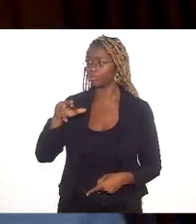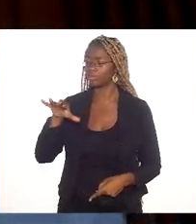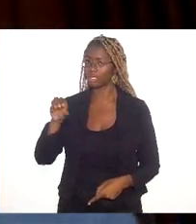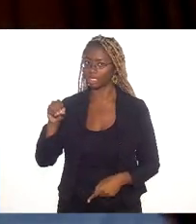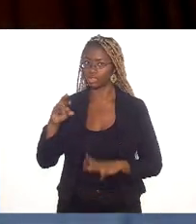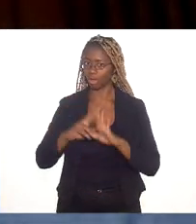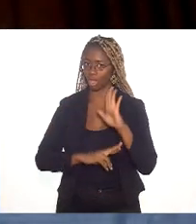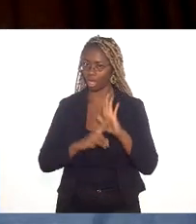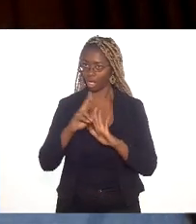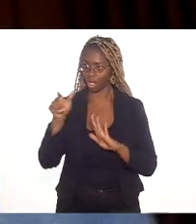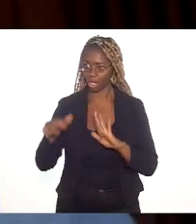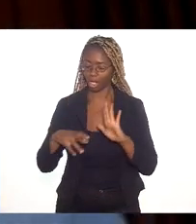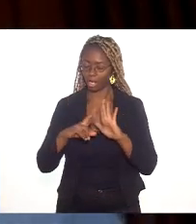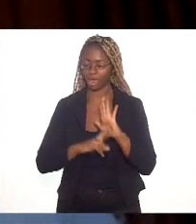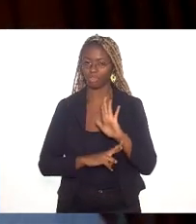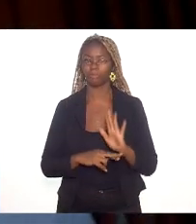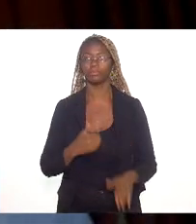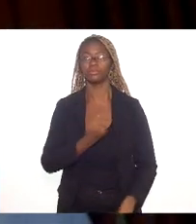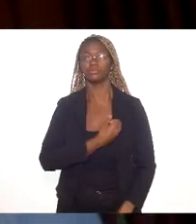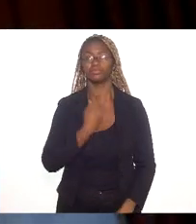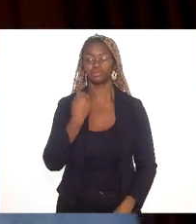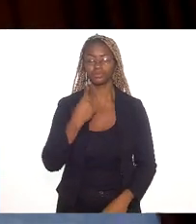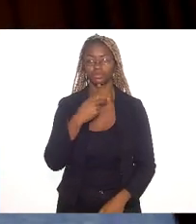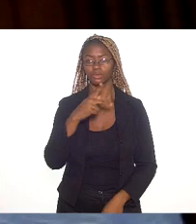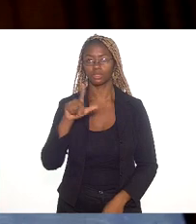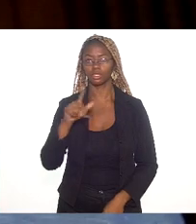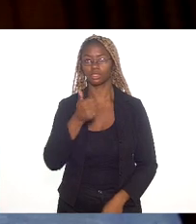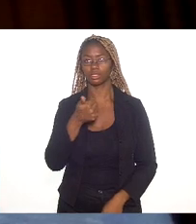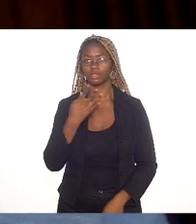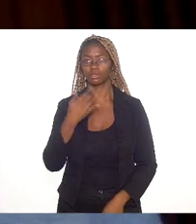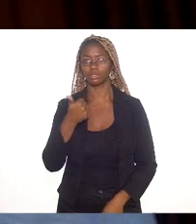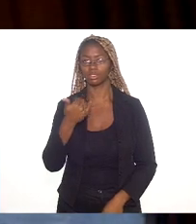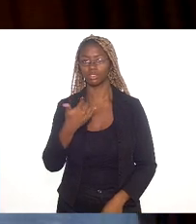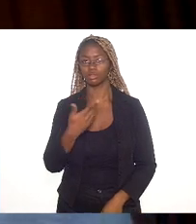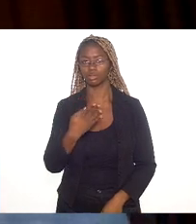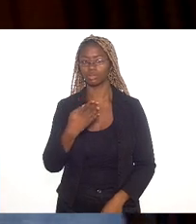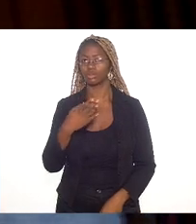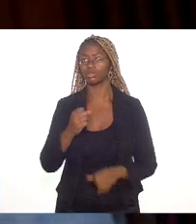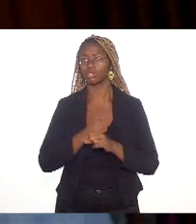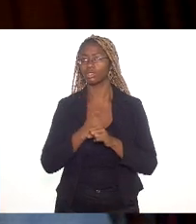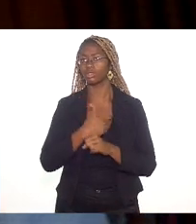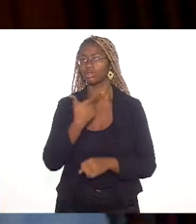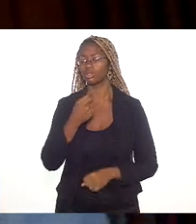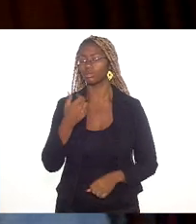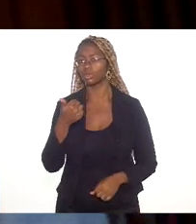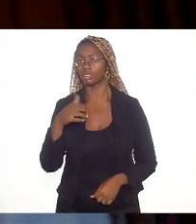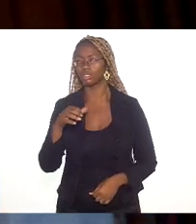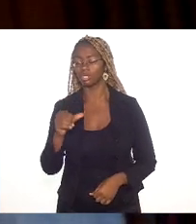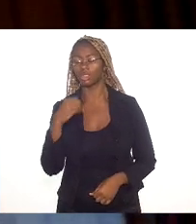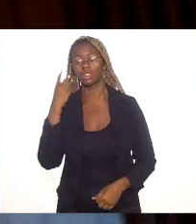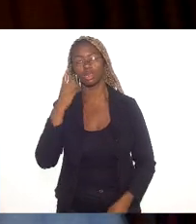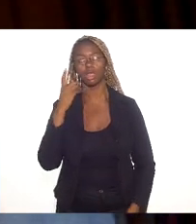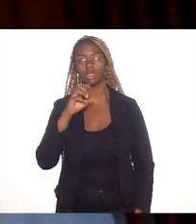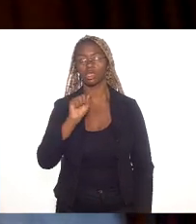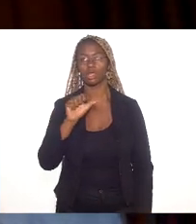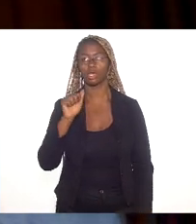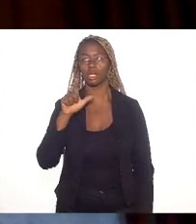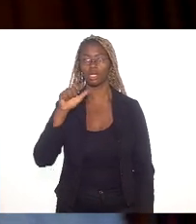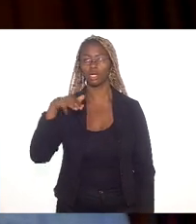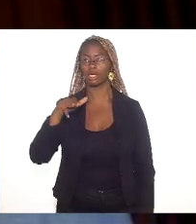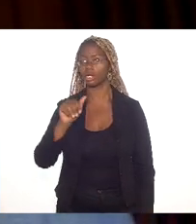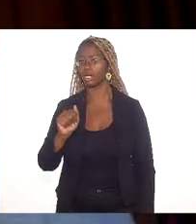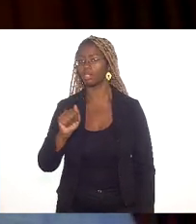Número 1. Projeto de lei 1414 de 2019, autoria do deputado Coronel Salema. O